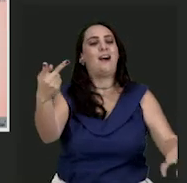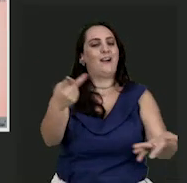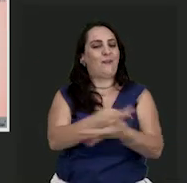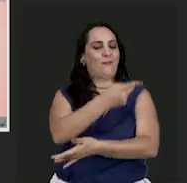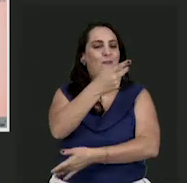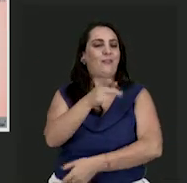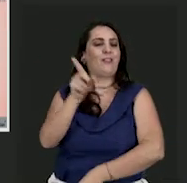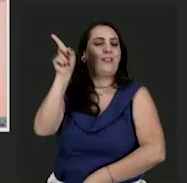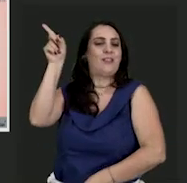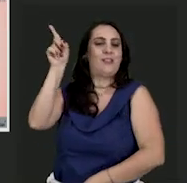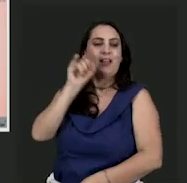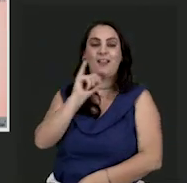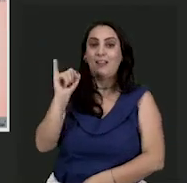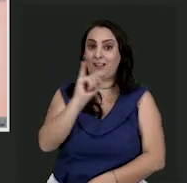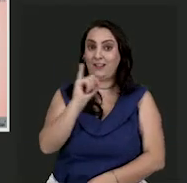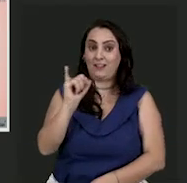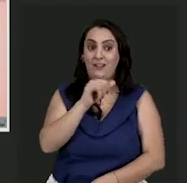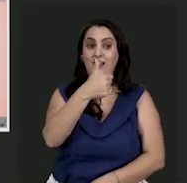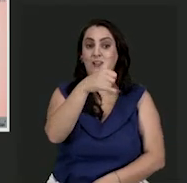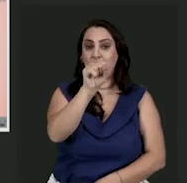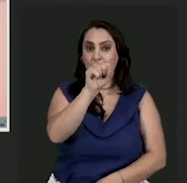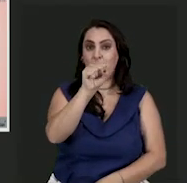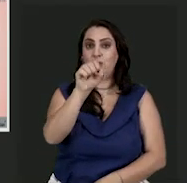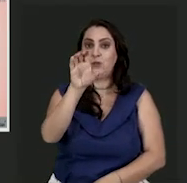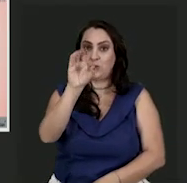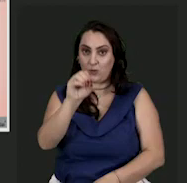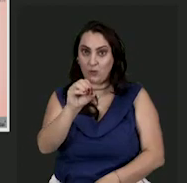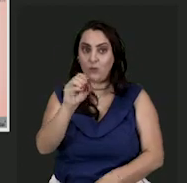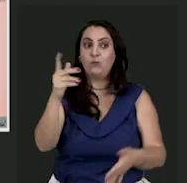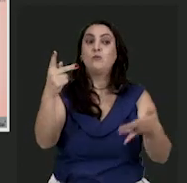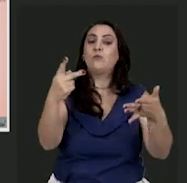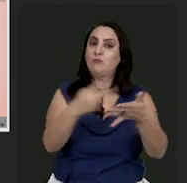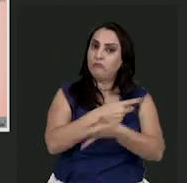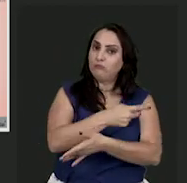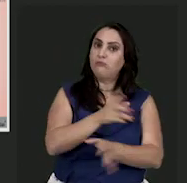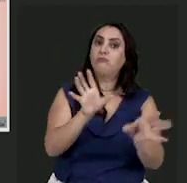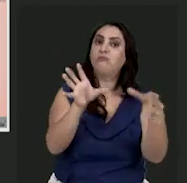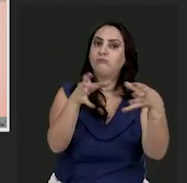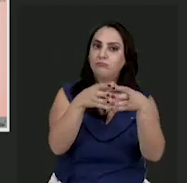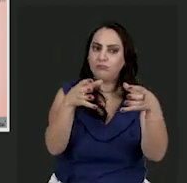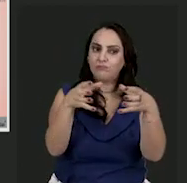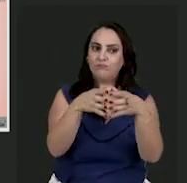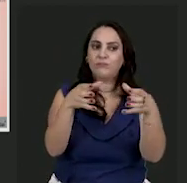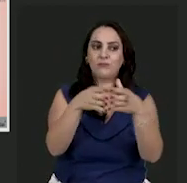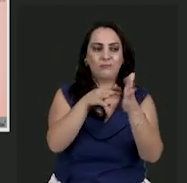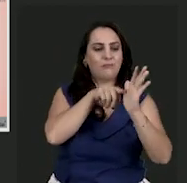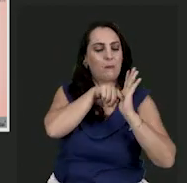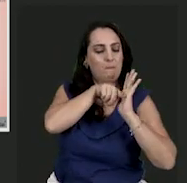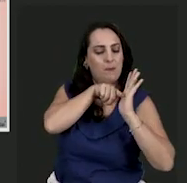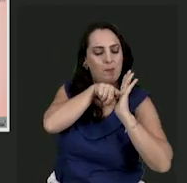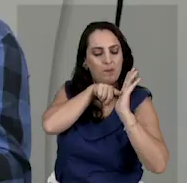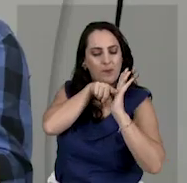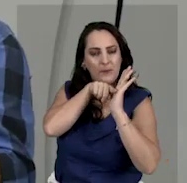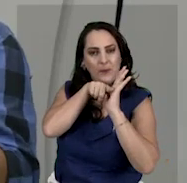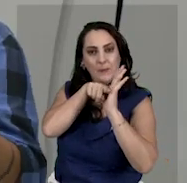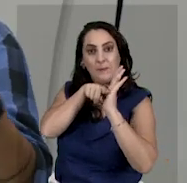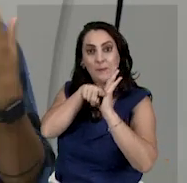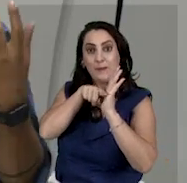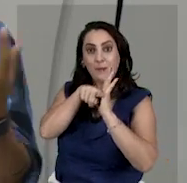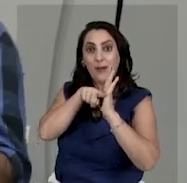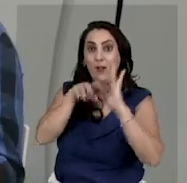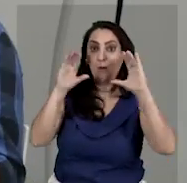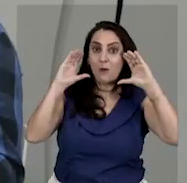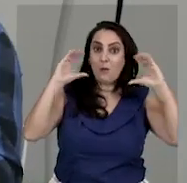acontece na Itália em 1880, onde um grupo de estudiosos, aí a gente viu 3 países, eles se